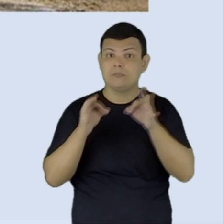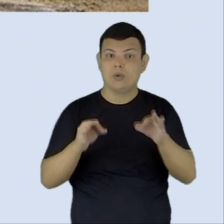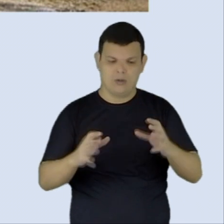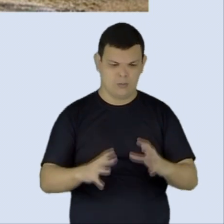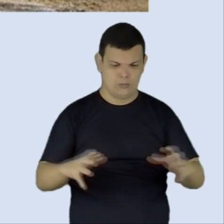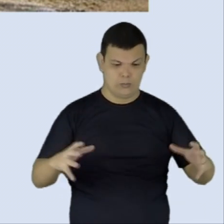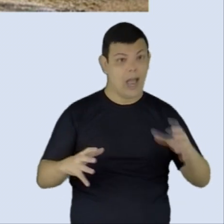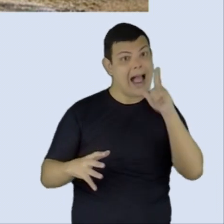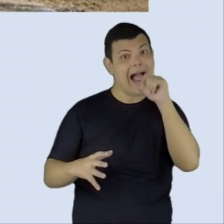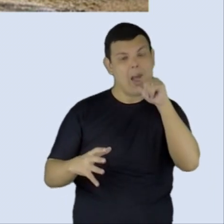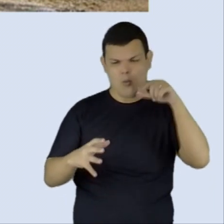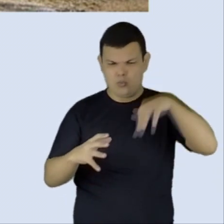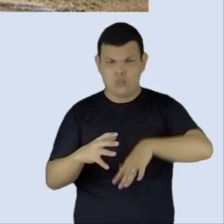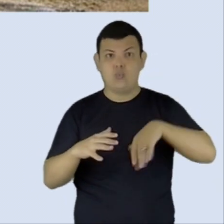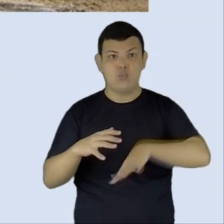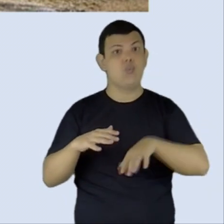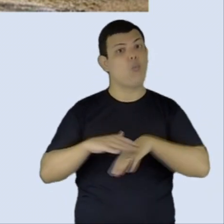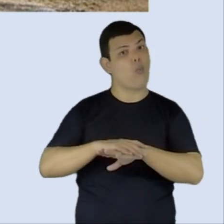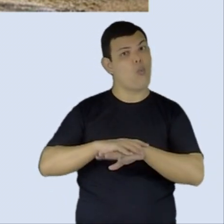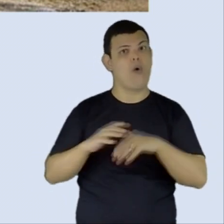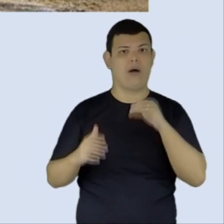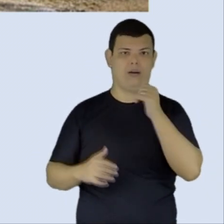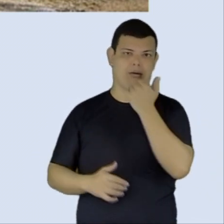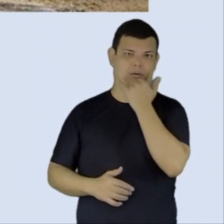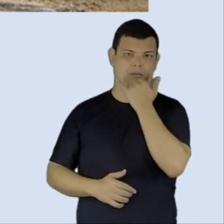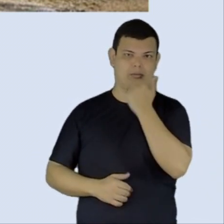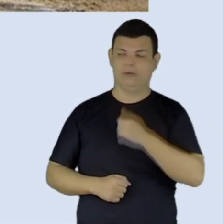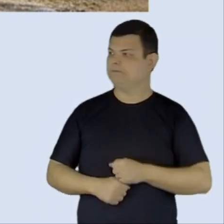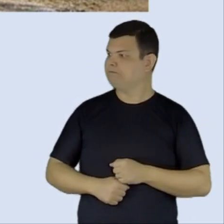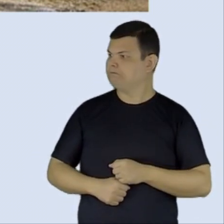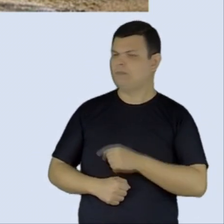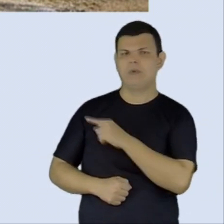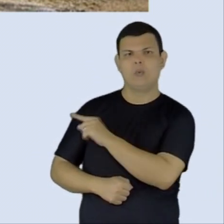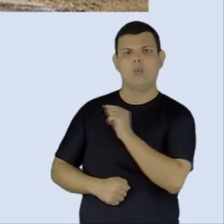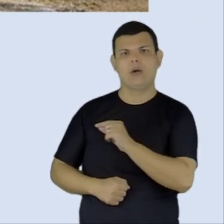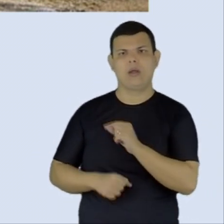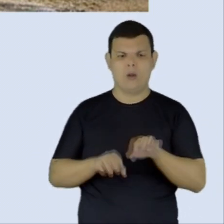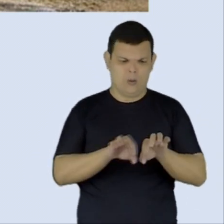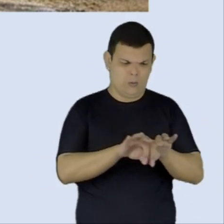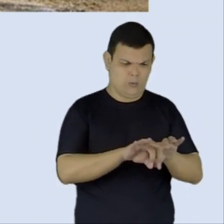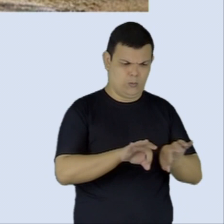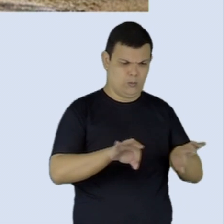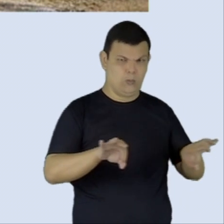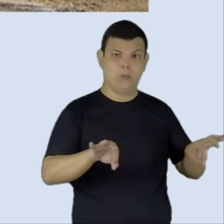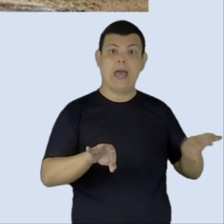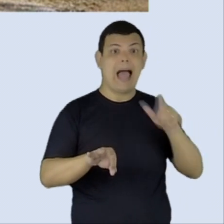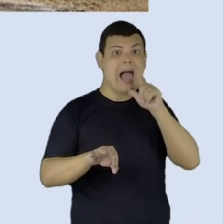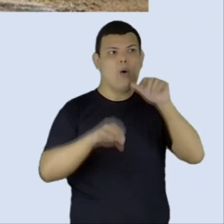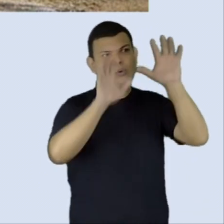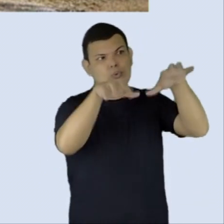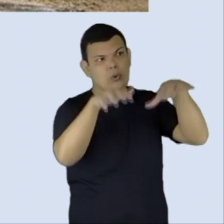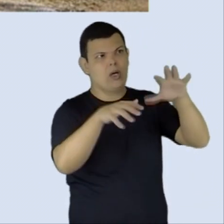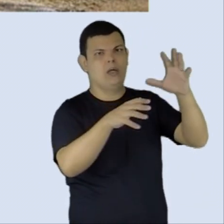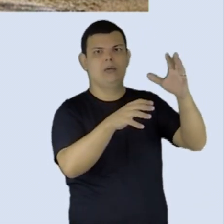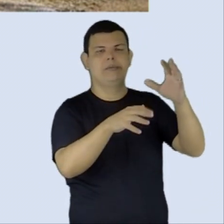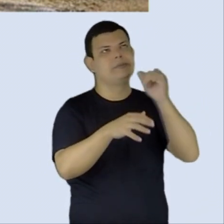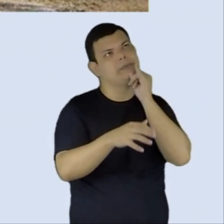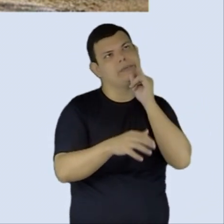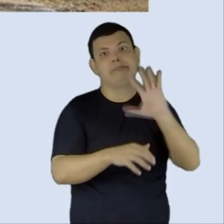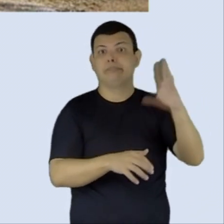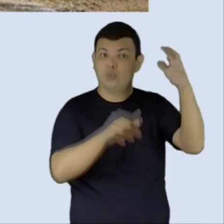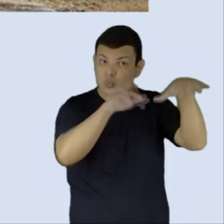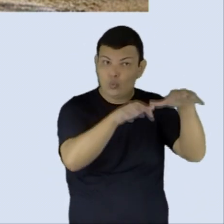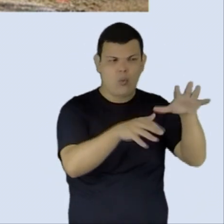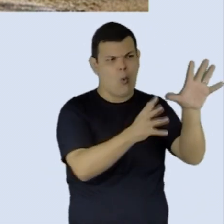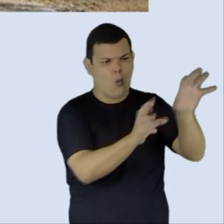mostra para vocês. As cisternas são a coleta de água, olha aqui o cano, coletando água da chuva, né, nas regiões onde